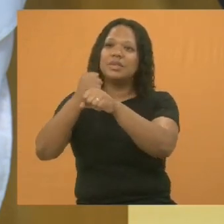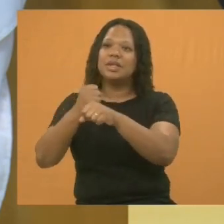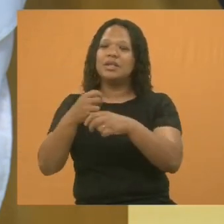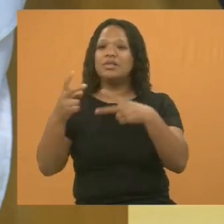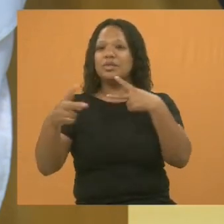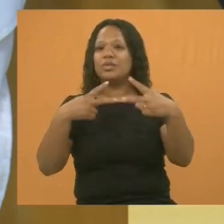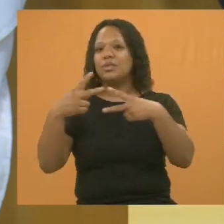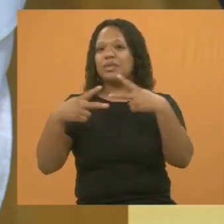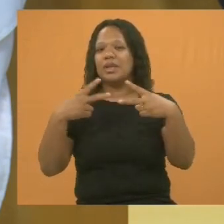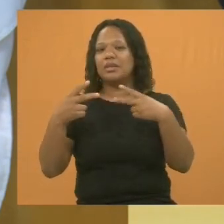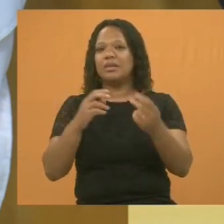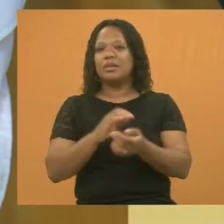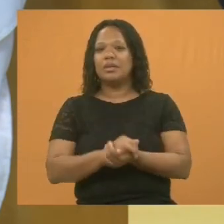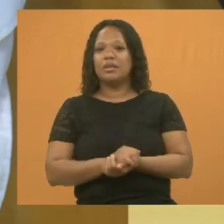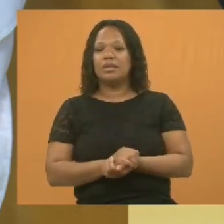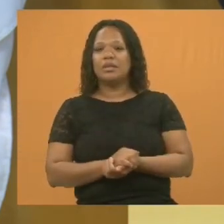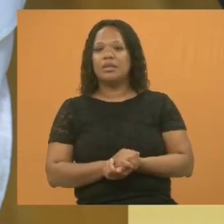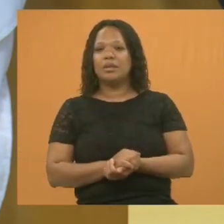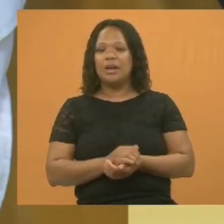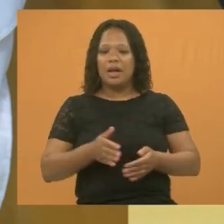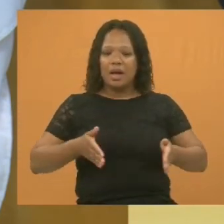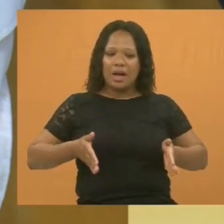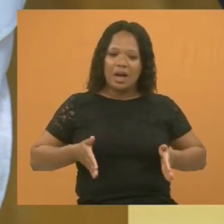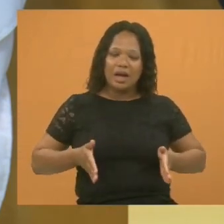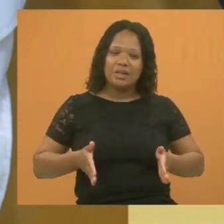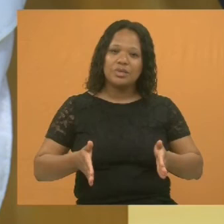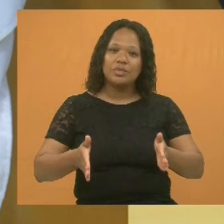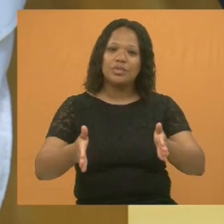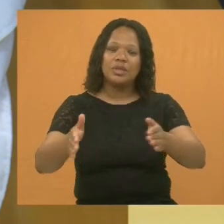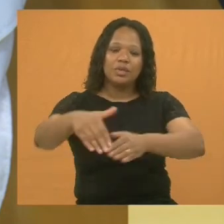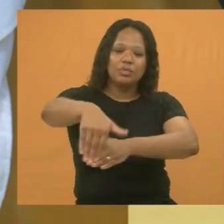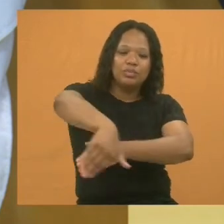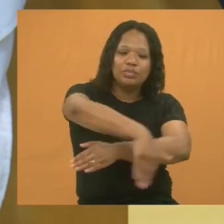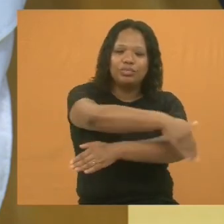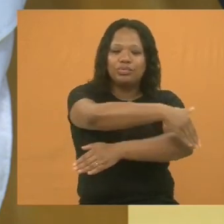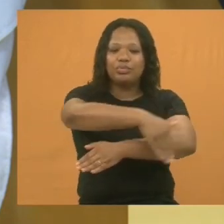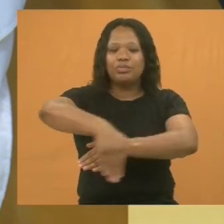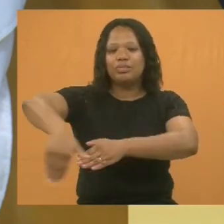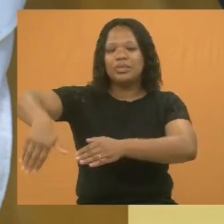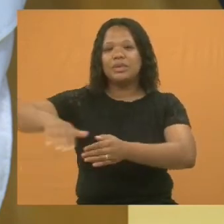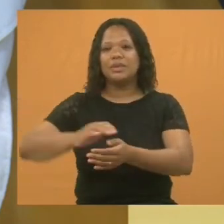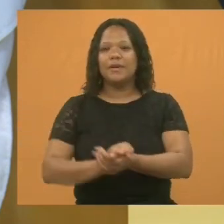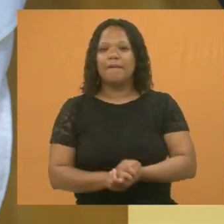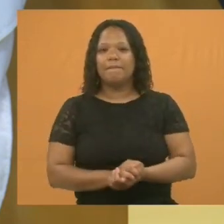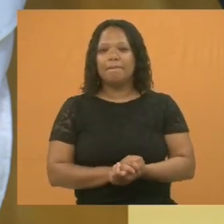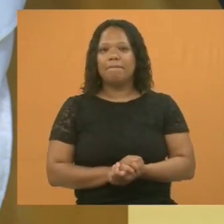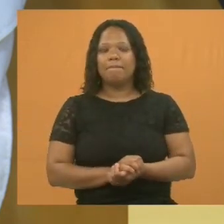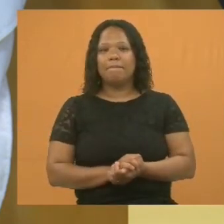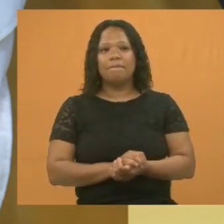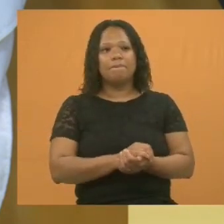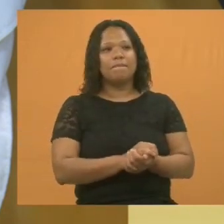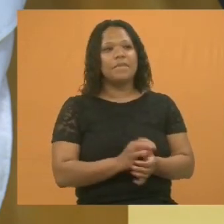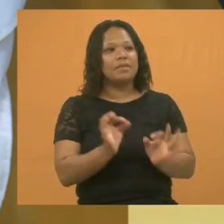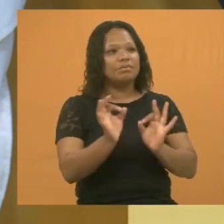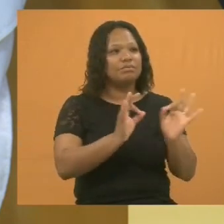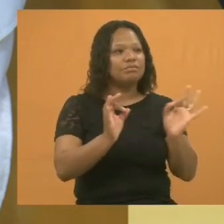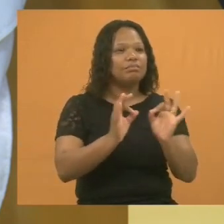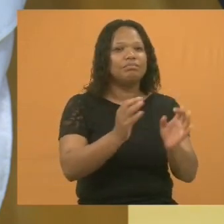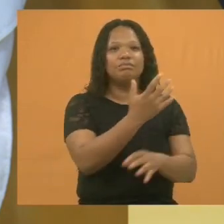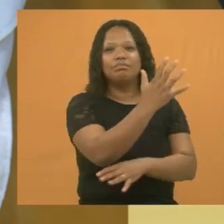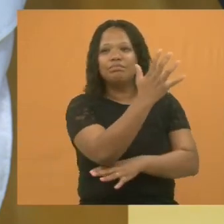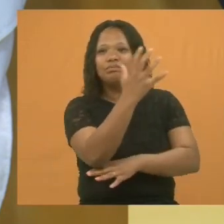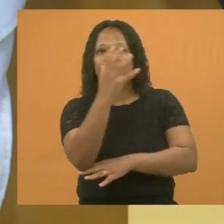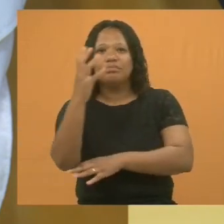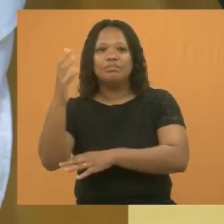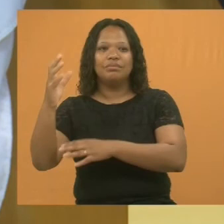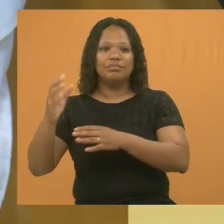neste tocante, com as avenidas que cortam a cidade toda e todo o desenvolvimento da Urbanova e dessa